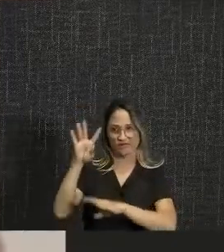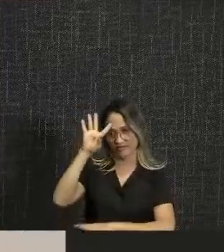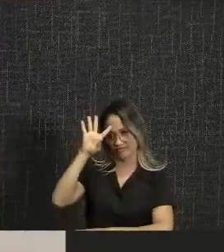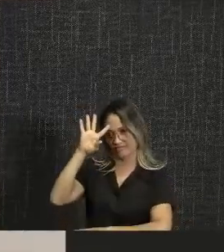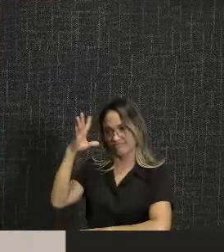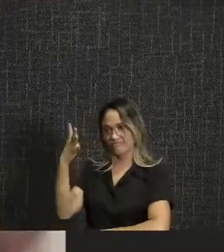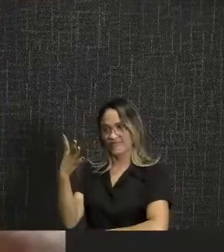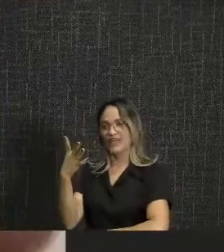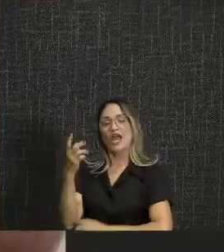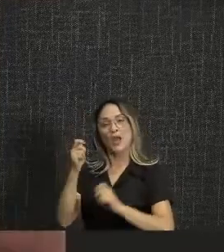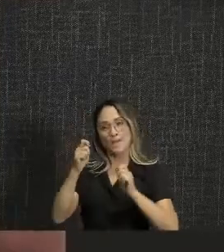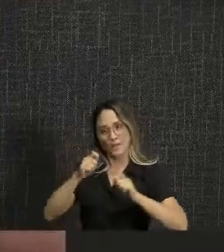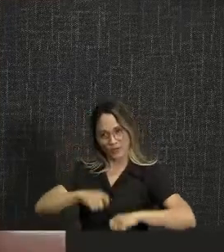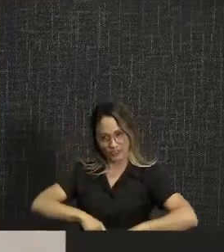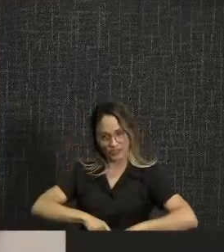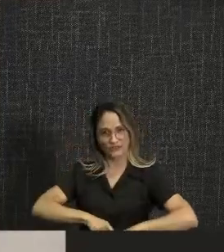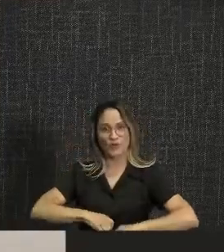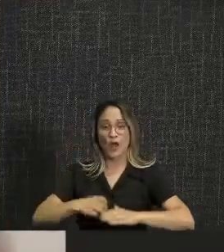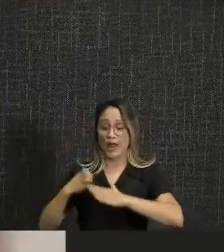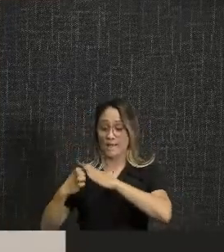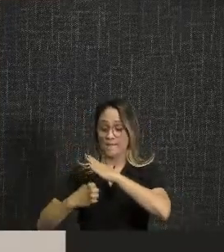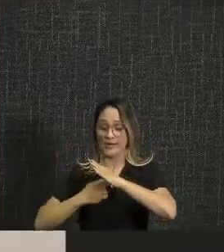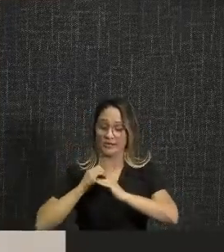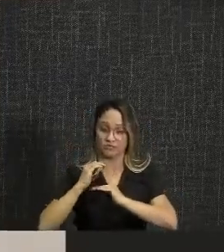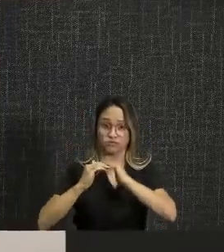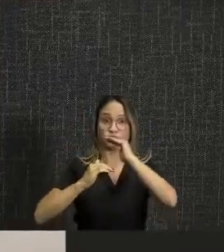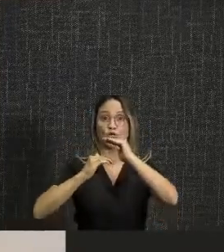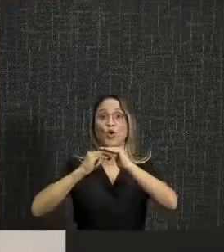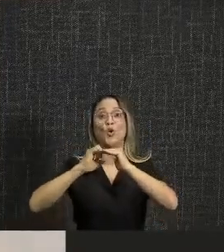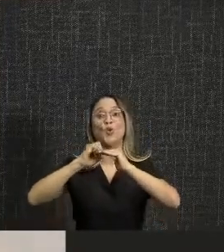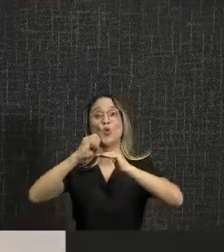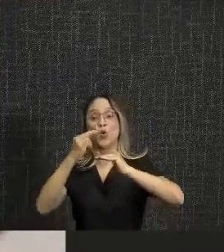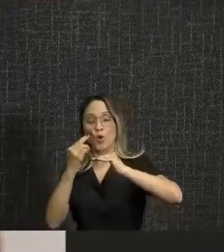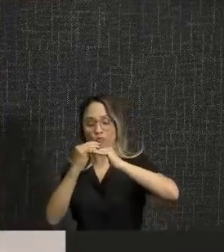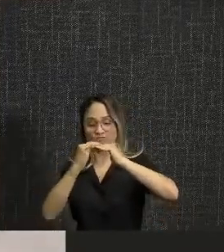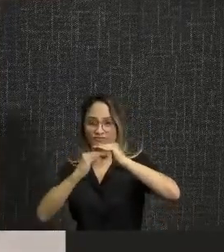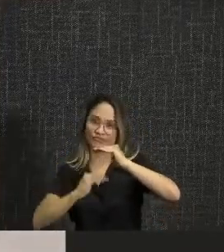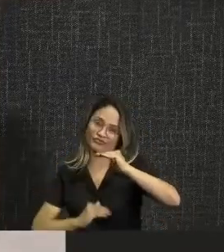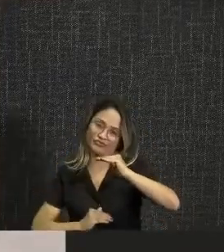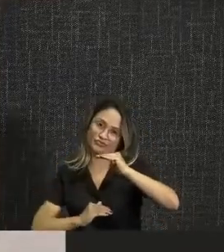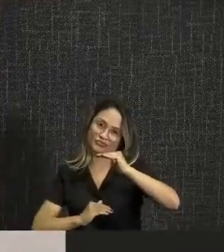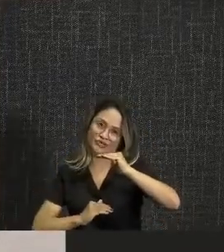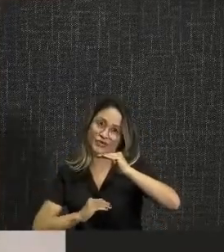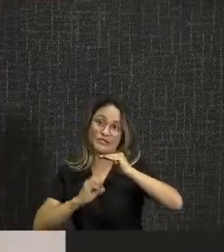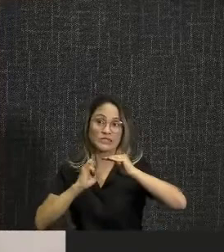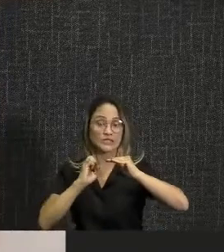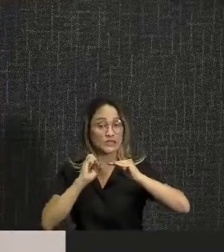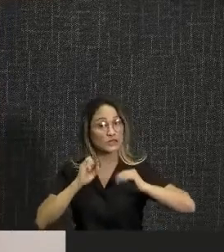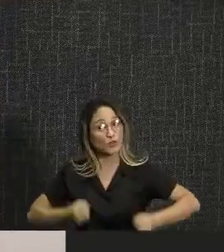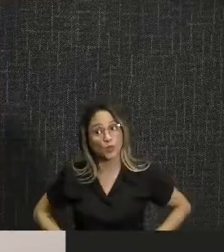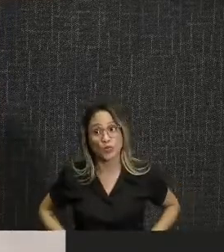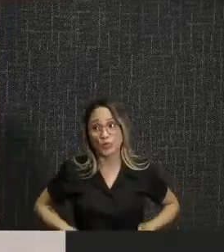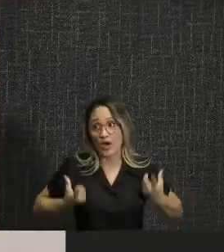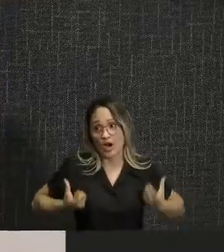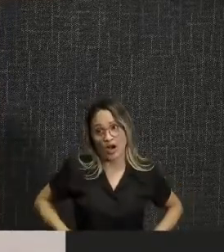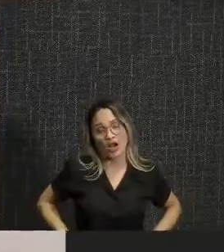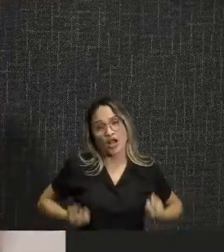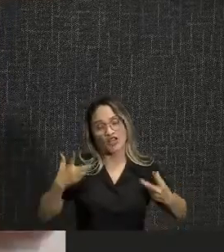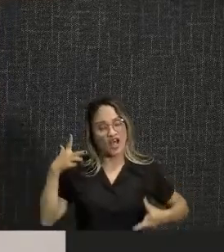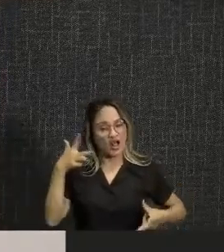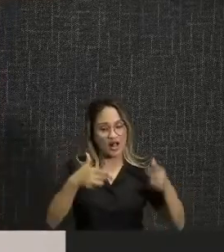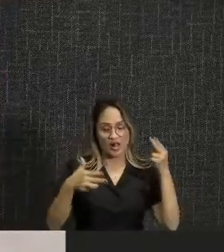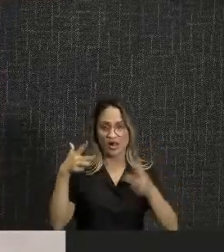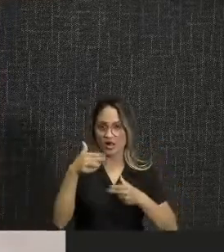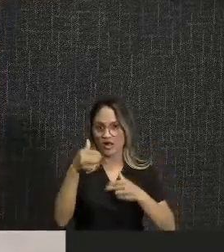valor da empresa ou vai reduzir. E todo custo que você puder cortar vale a pena. E toda eficiência que você puder